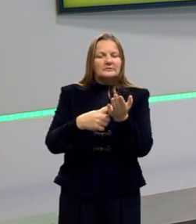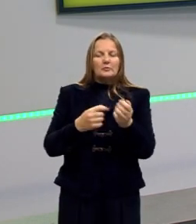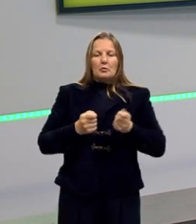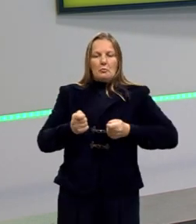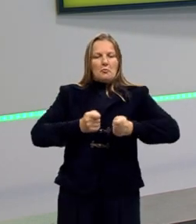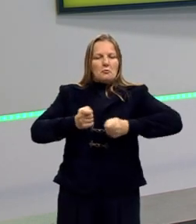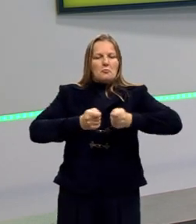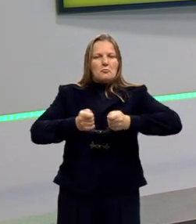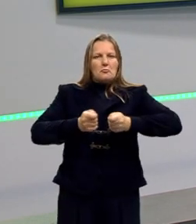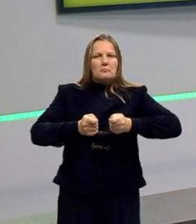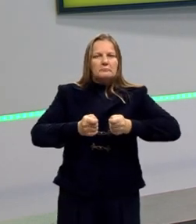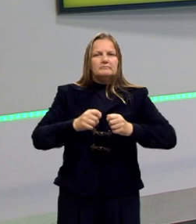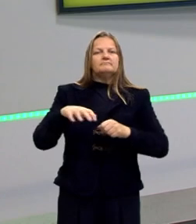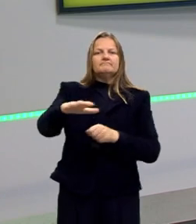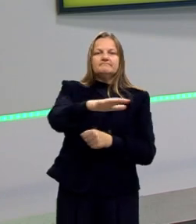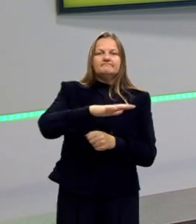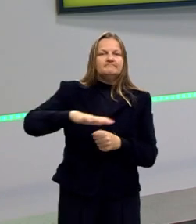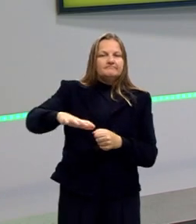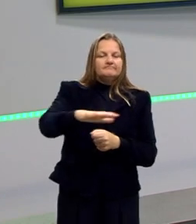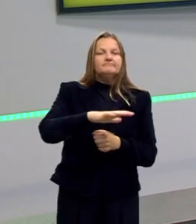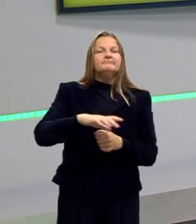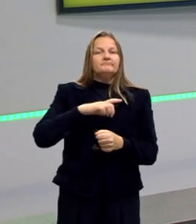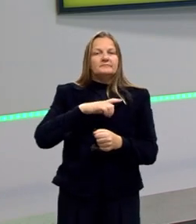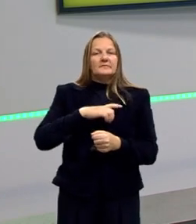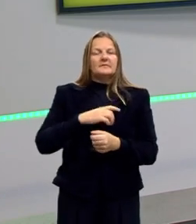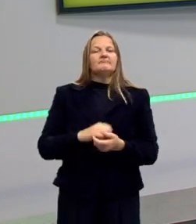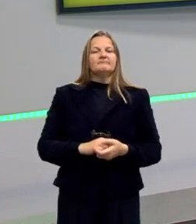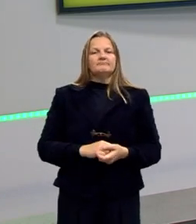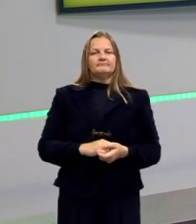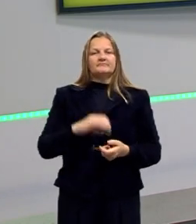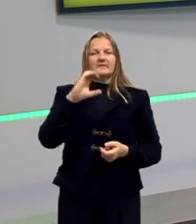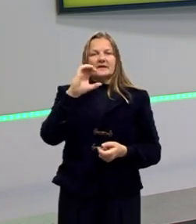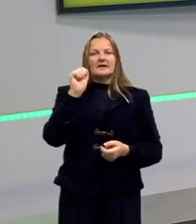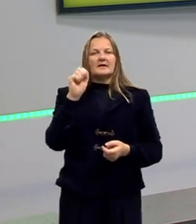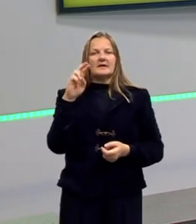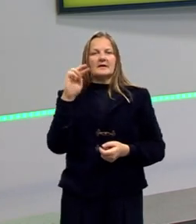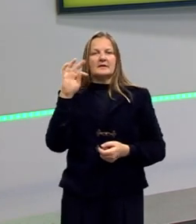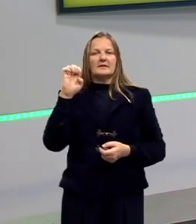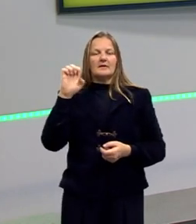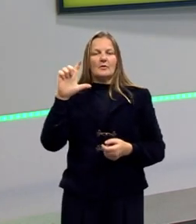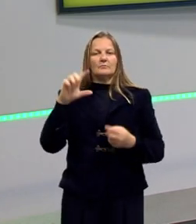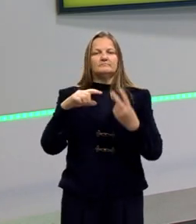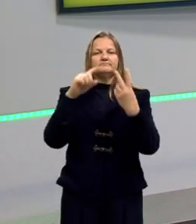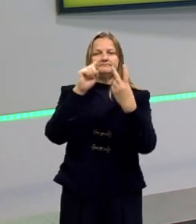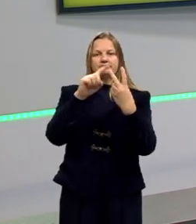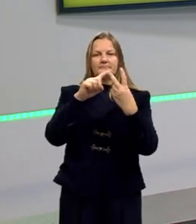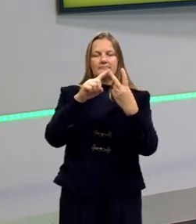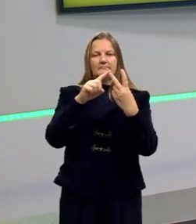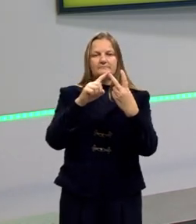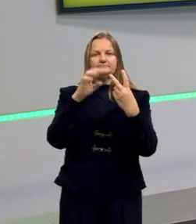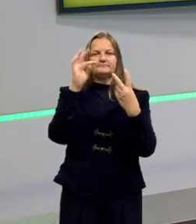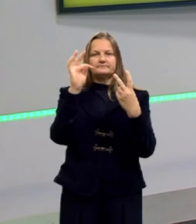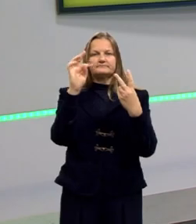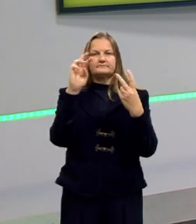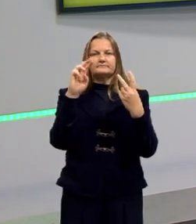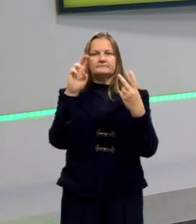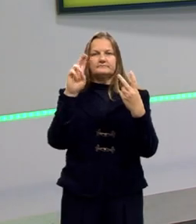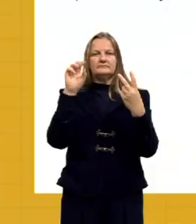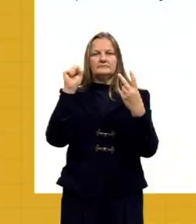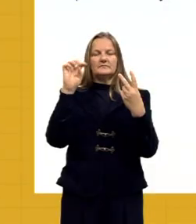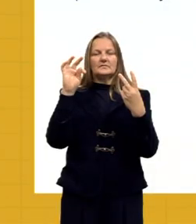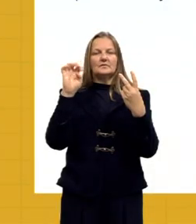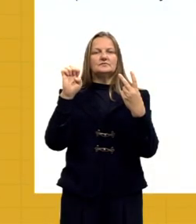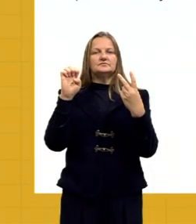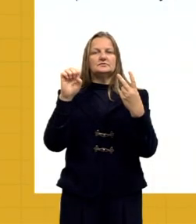esse controle aí dá esse Cartel né que é o controle das empresas trust né que é uma empresa que